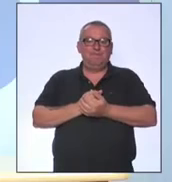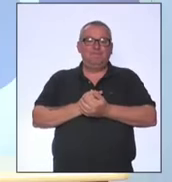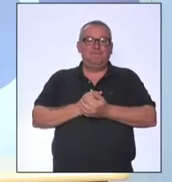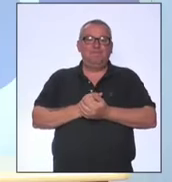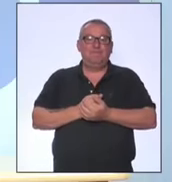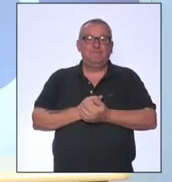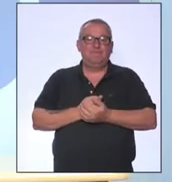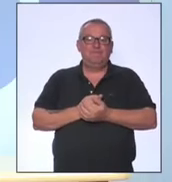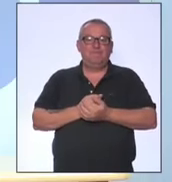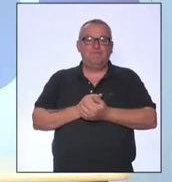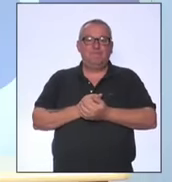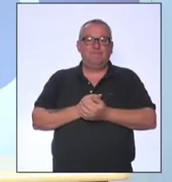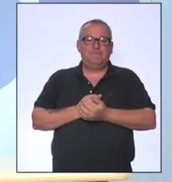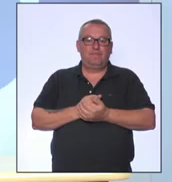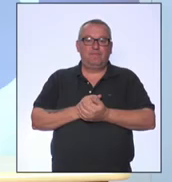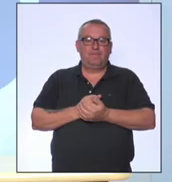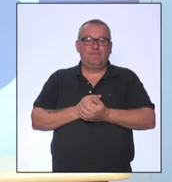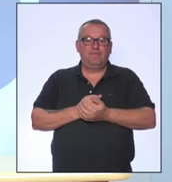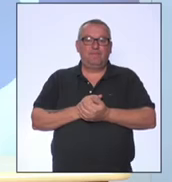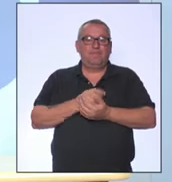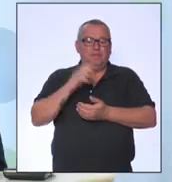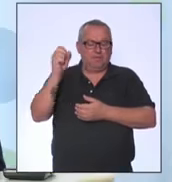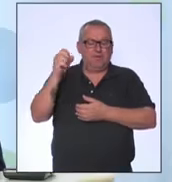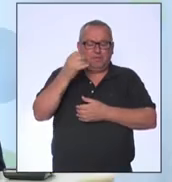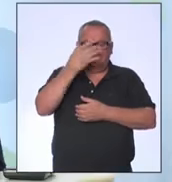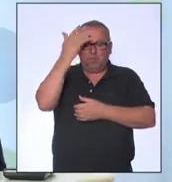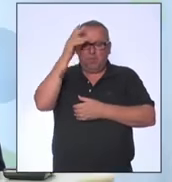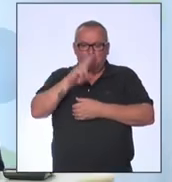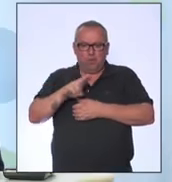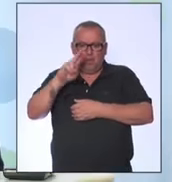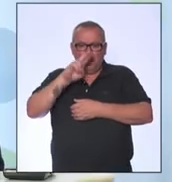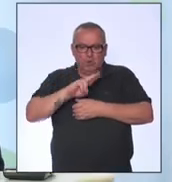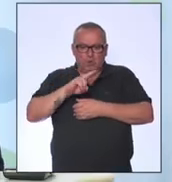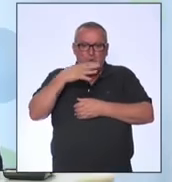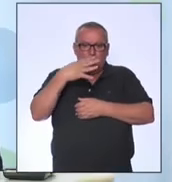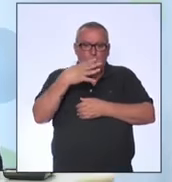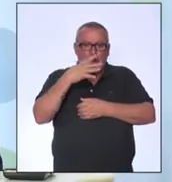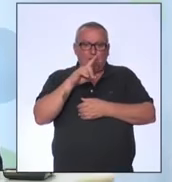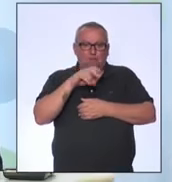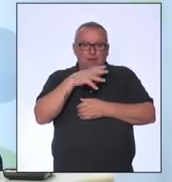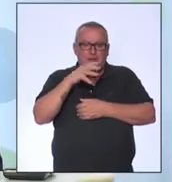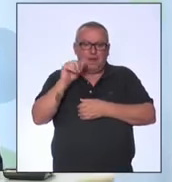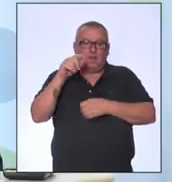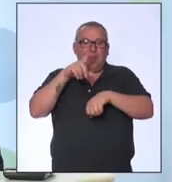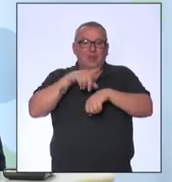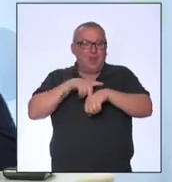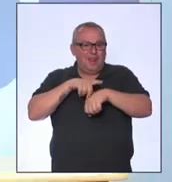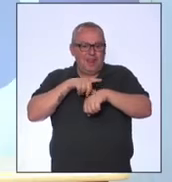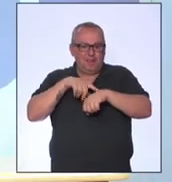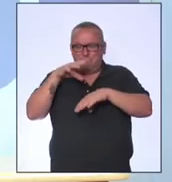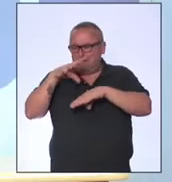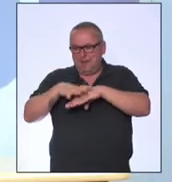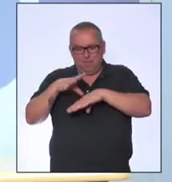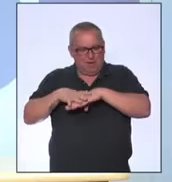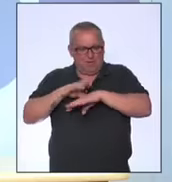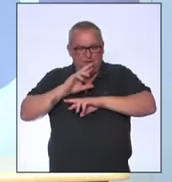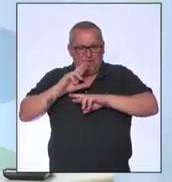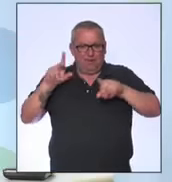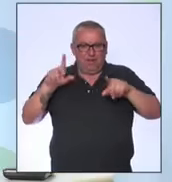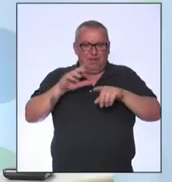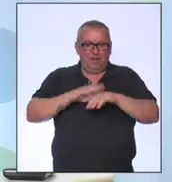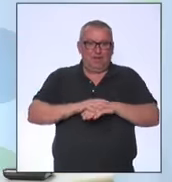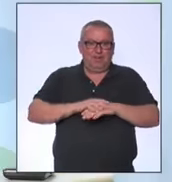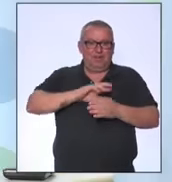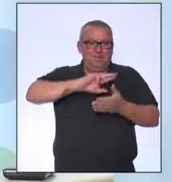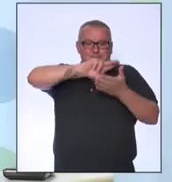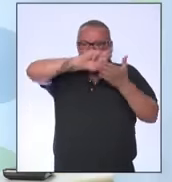Sim. Fisicamente, então. Sim, pessoal usa a quarta dimensão em física como tempo, né? Em Sim, como matemática a gente tempo. usa n